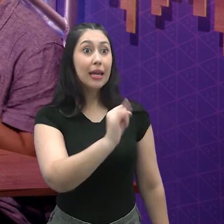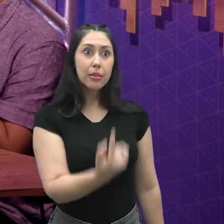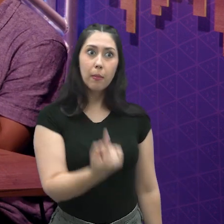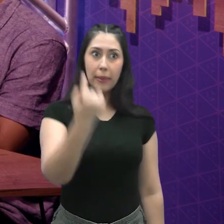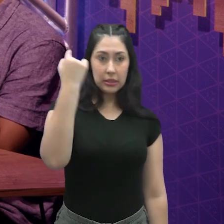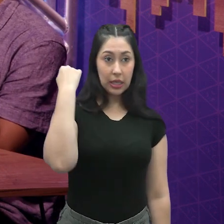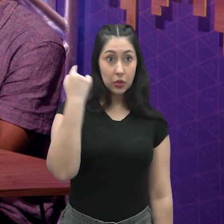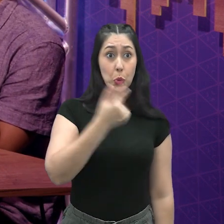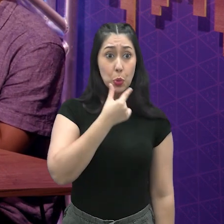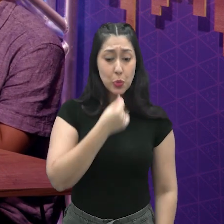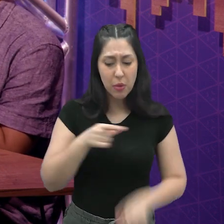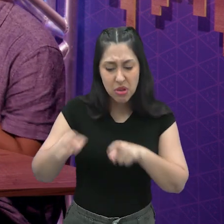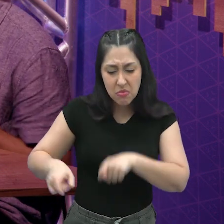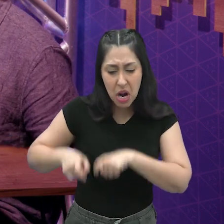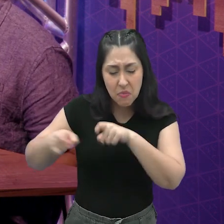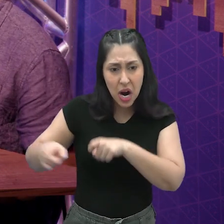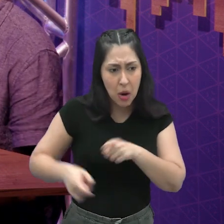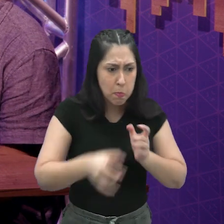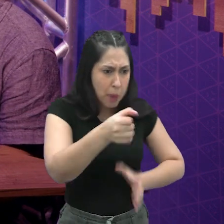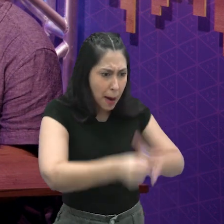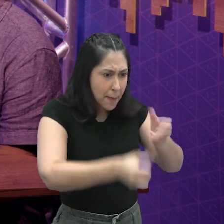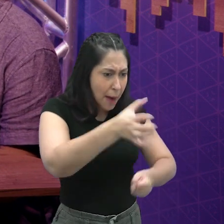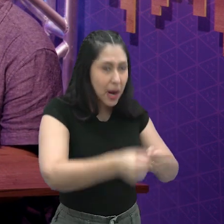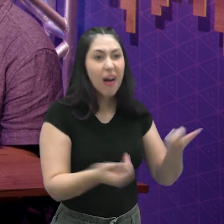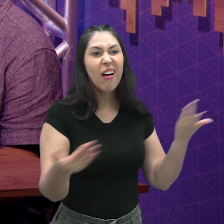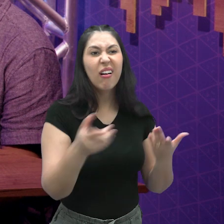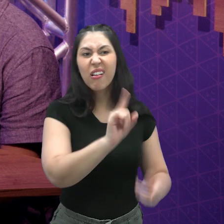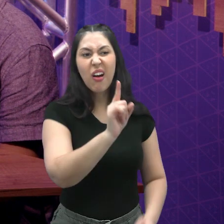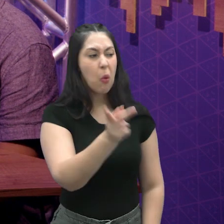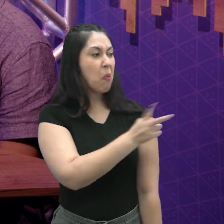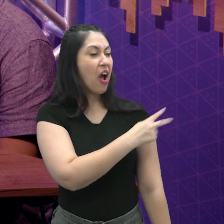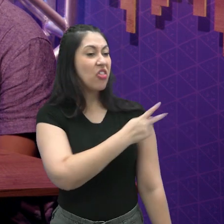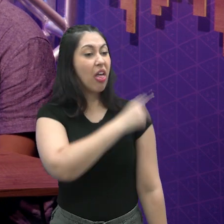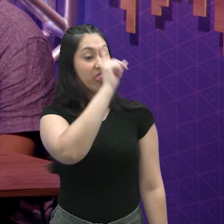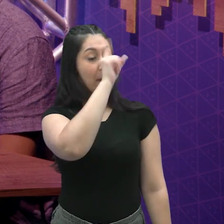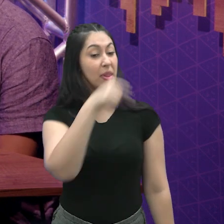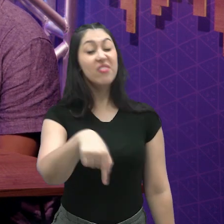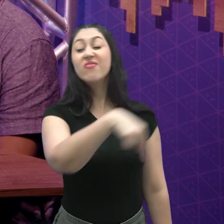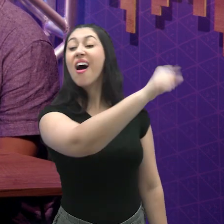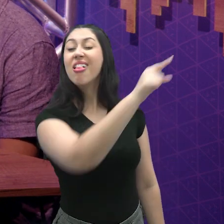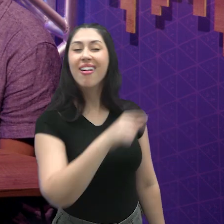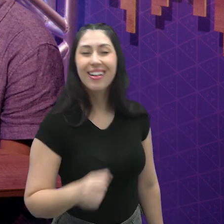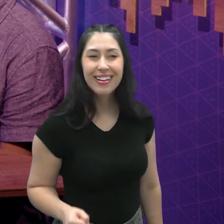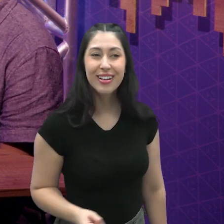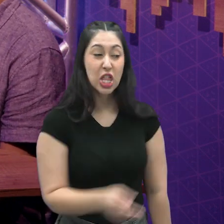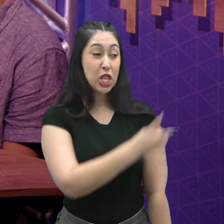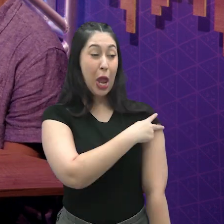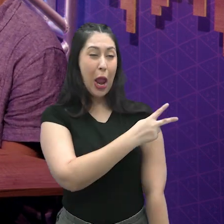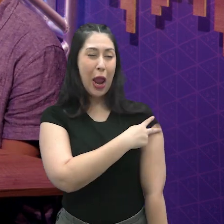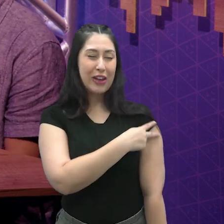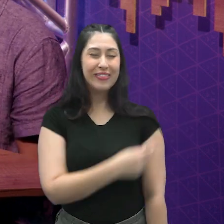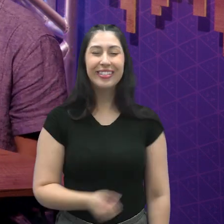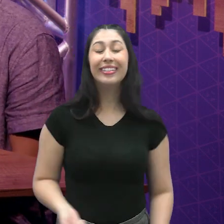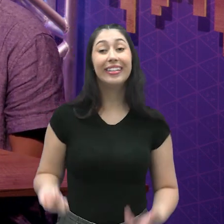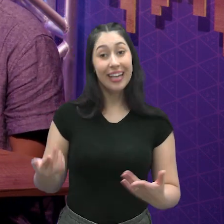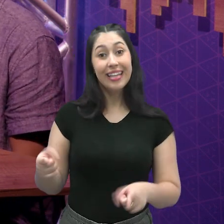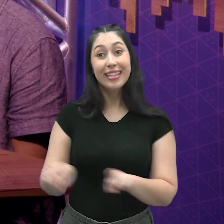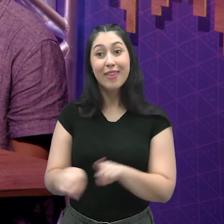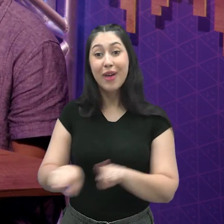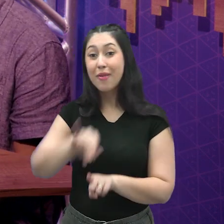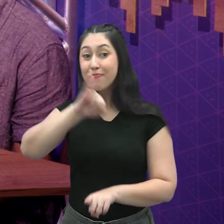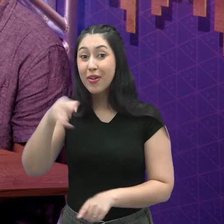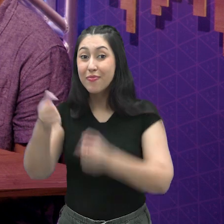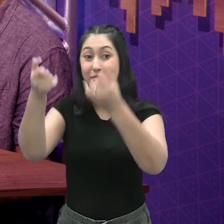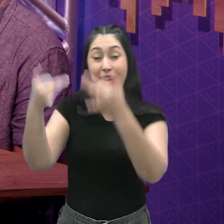antigamente ele ia lá e tirava o leite da vaca, hoje ele manda tirar o leite da vaca. Exatamente. Ele é o chefe. E assim, até falando